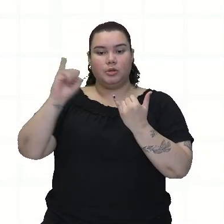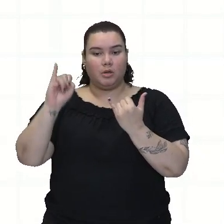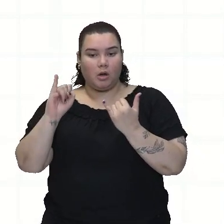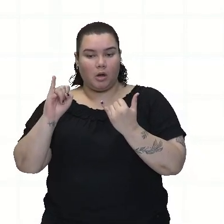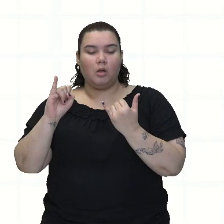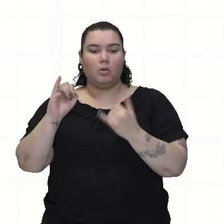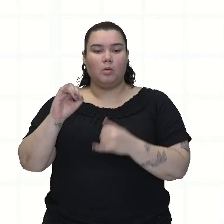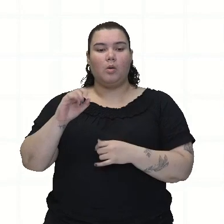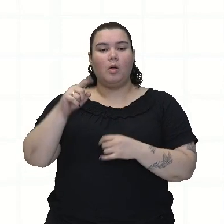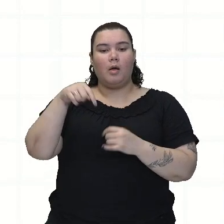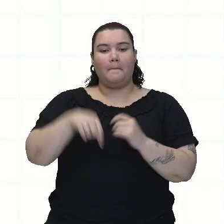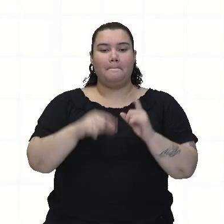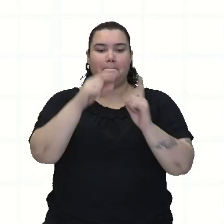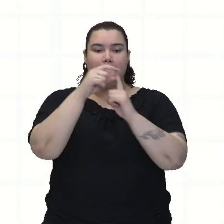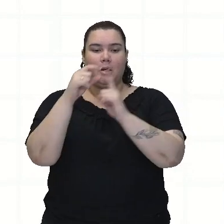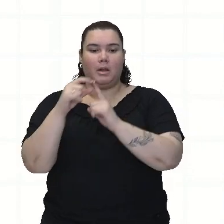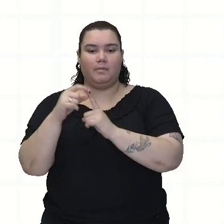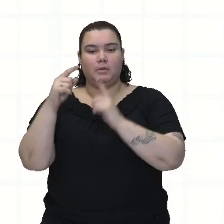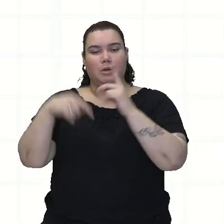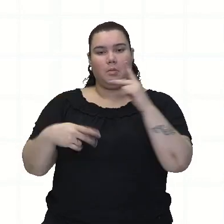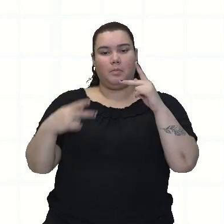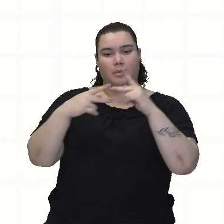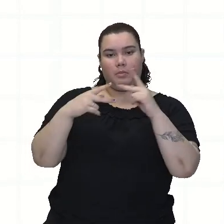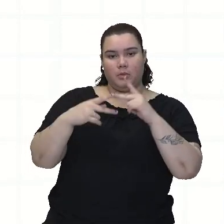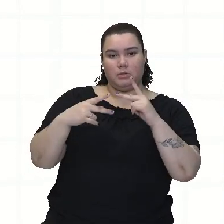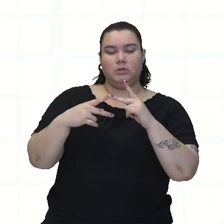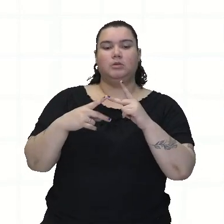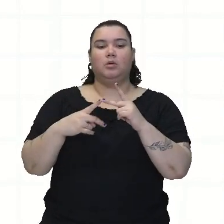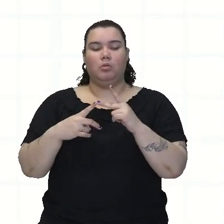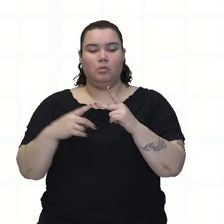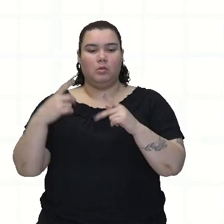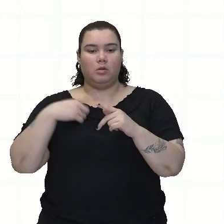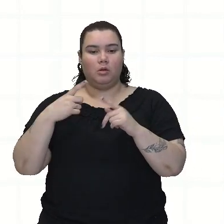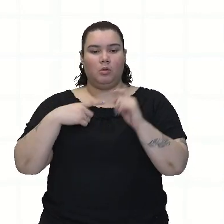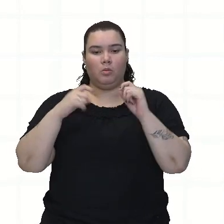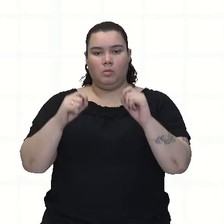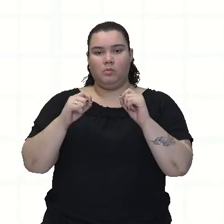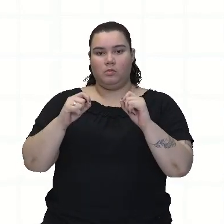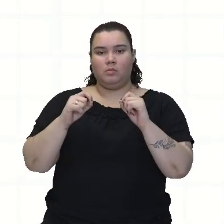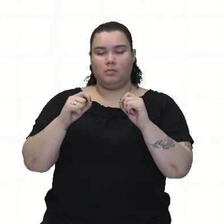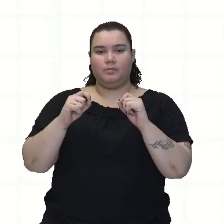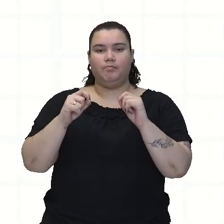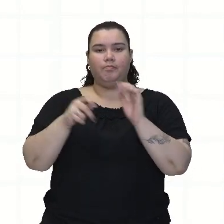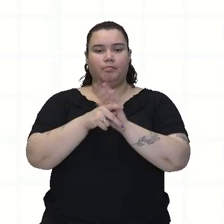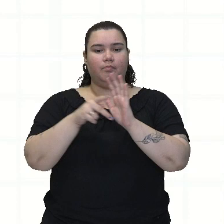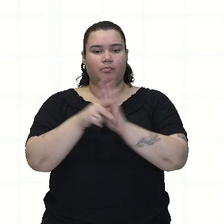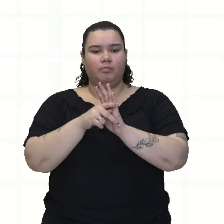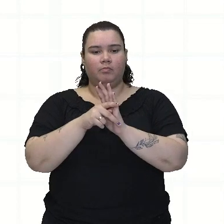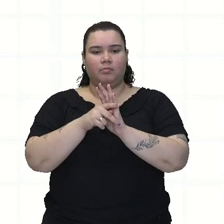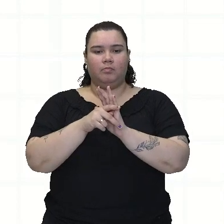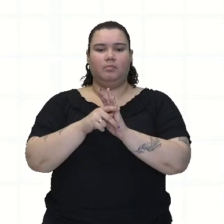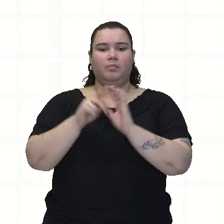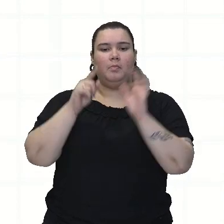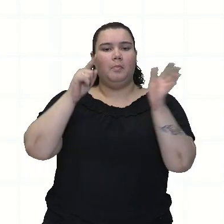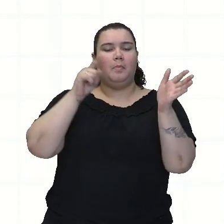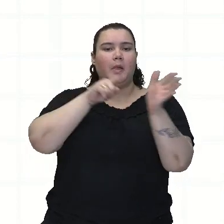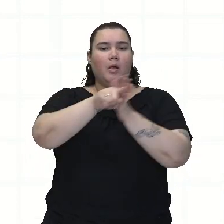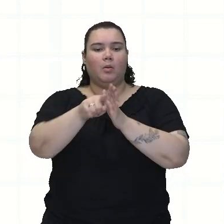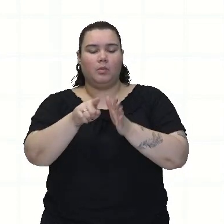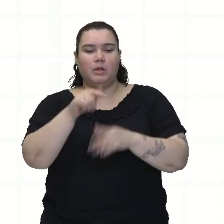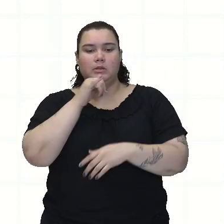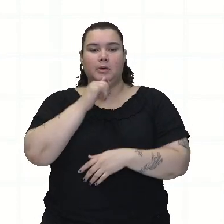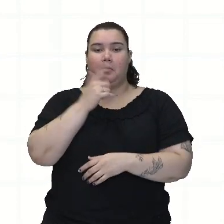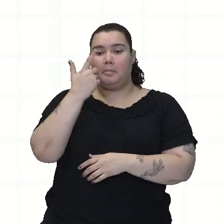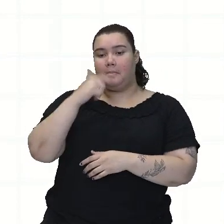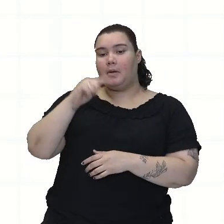preposições, que indicam que esse objeto vai ser indireto. Como eu falei, a gente vai ver como funciona na prática, mas já fiquem com isso na cabeça. Vai responder a perguntas do tipo